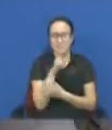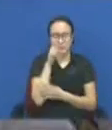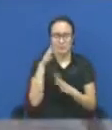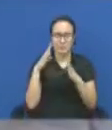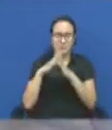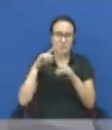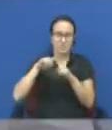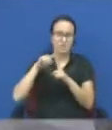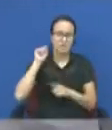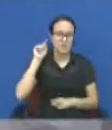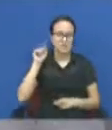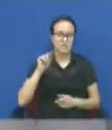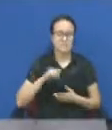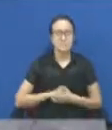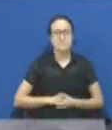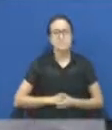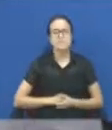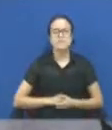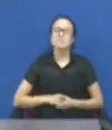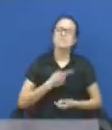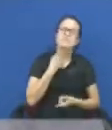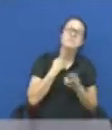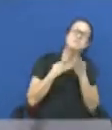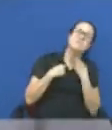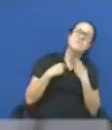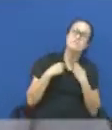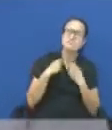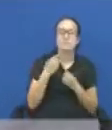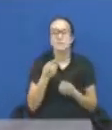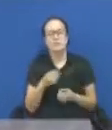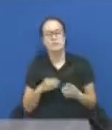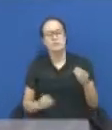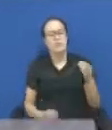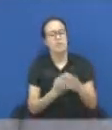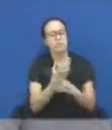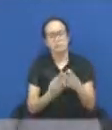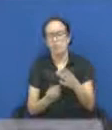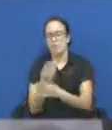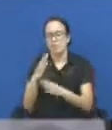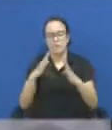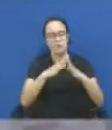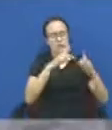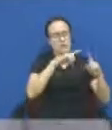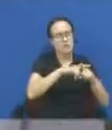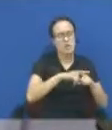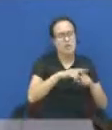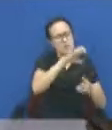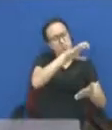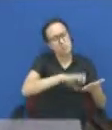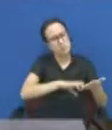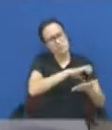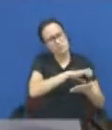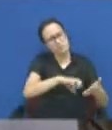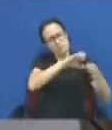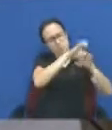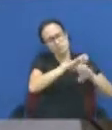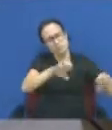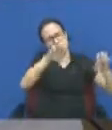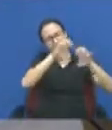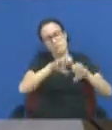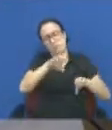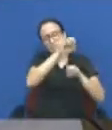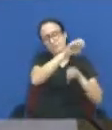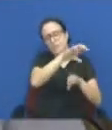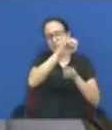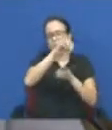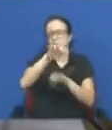Janeiro. E num desejo de implantar igrejas e de difundir o Evangelho e ensinar a